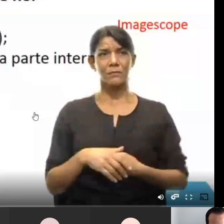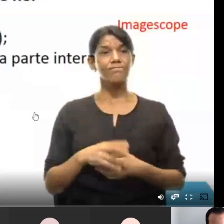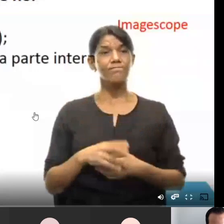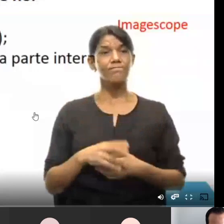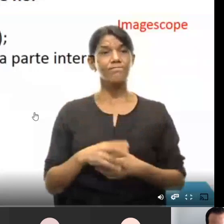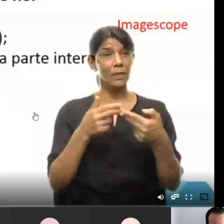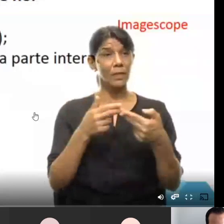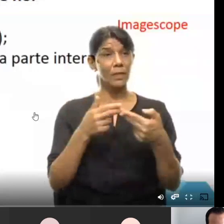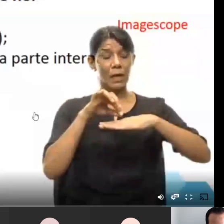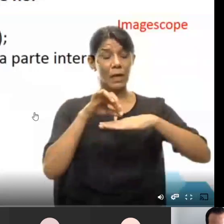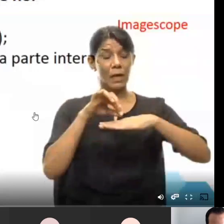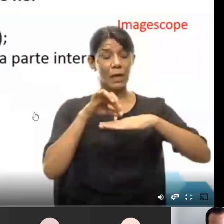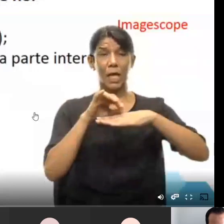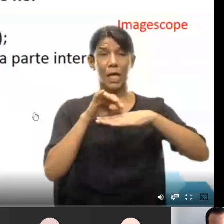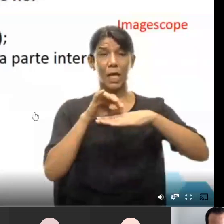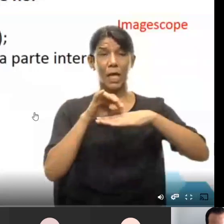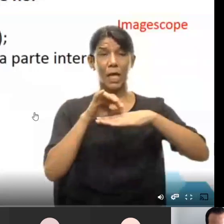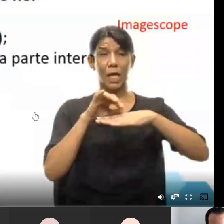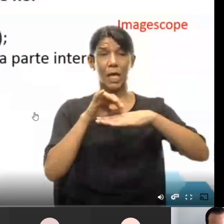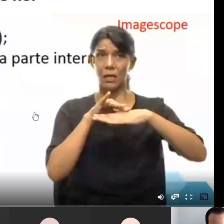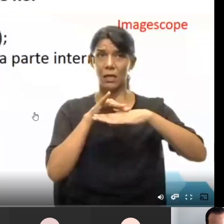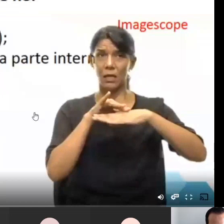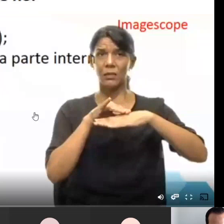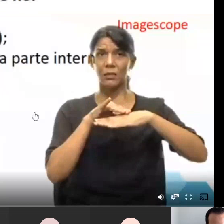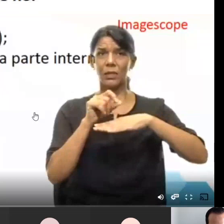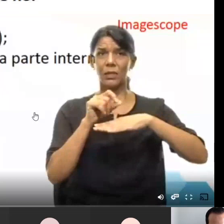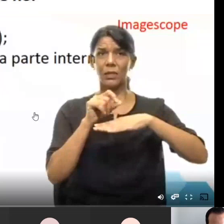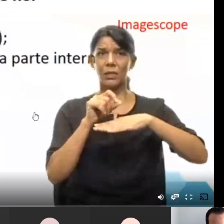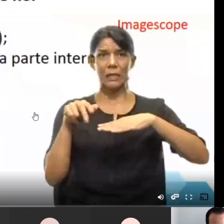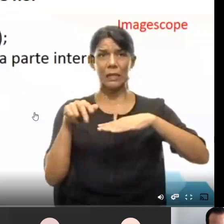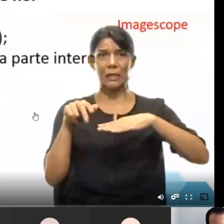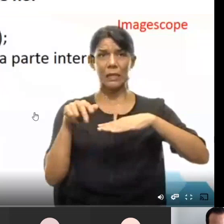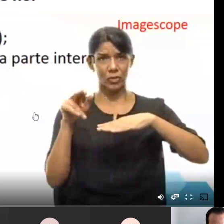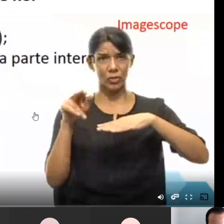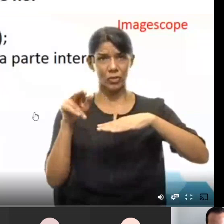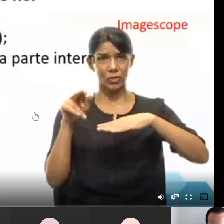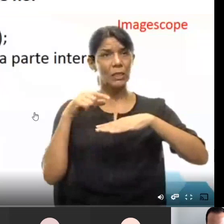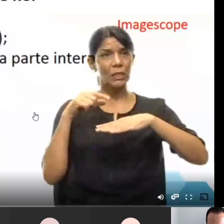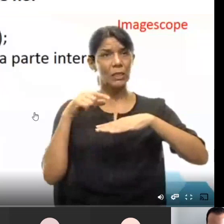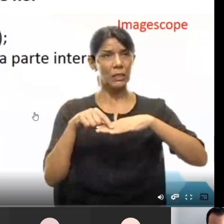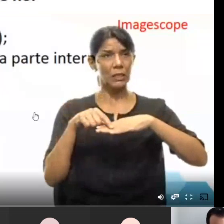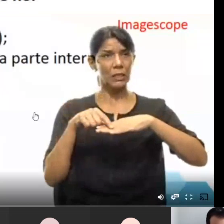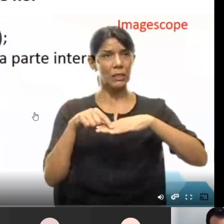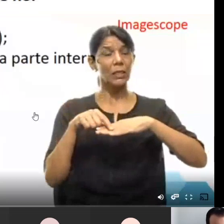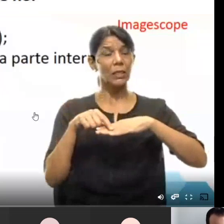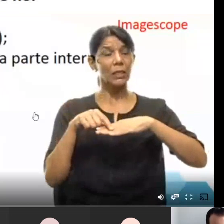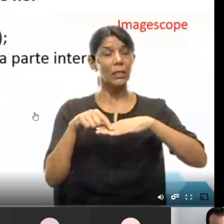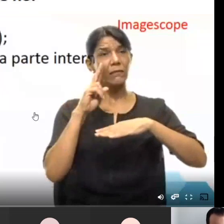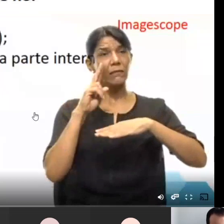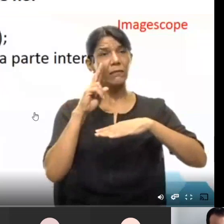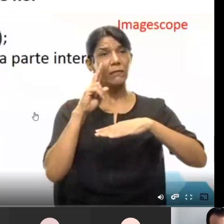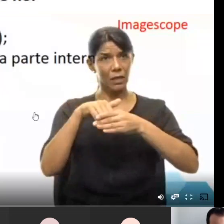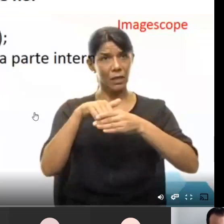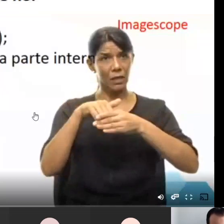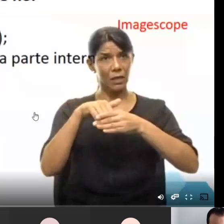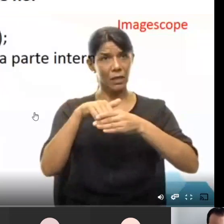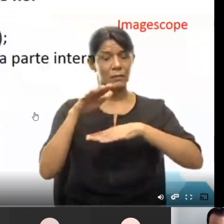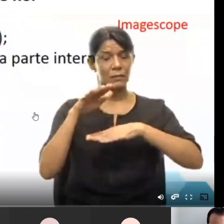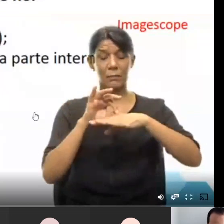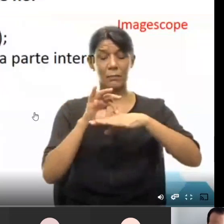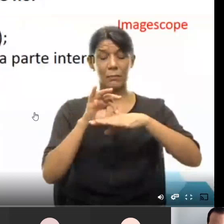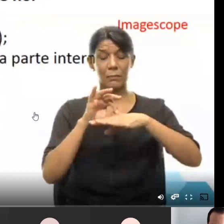Identifiquem também a questão da queratina no nosso corte histológico, que vai estar acima da